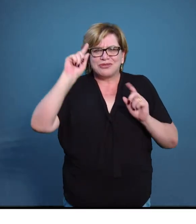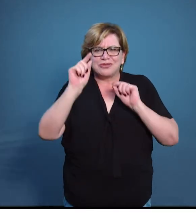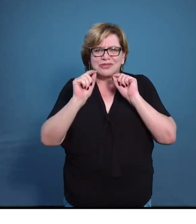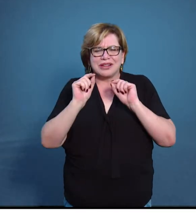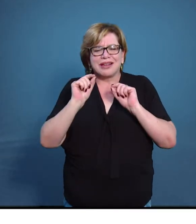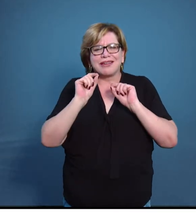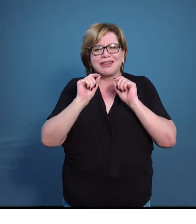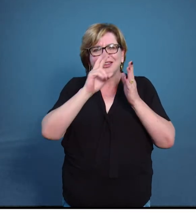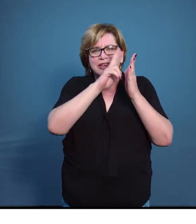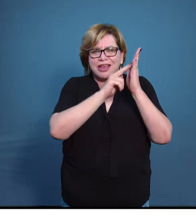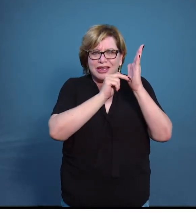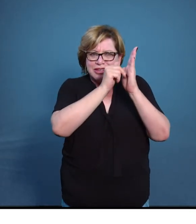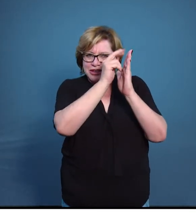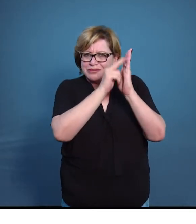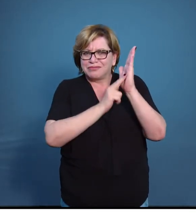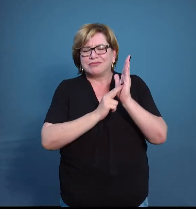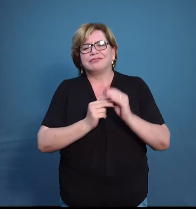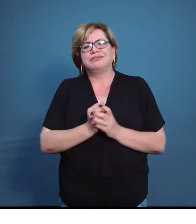Quem pintou essa obra?